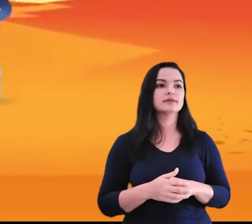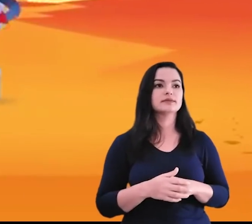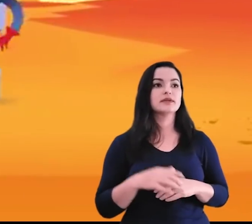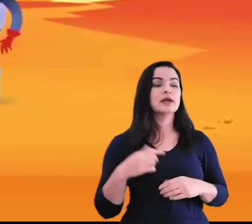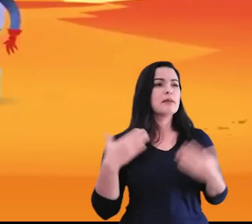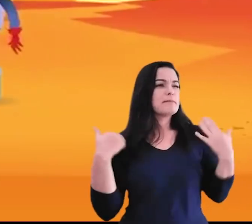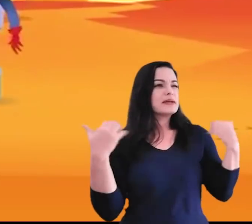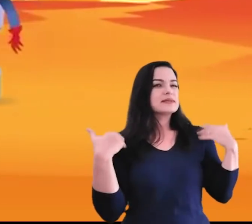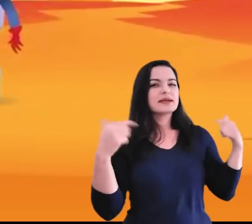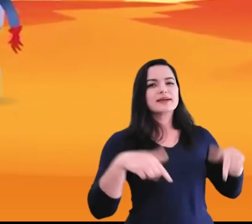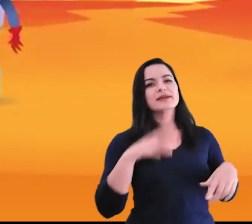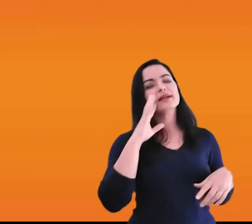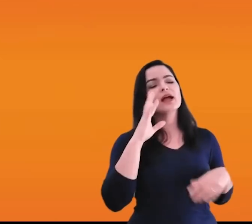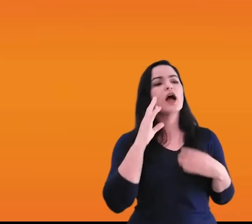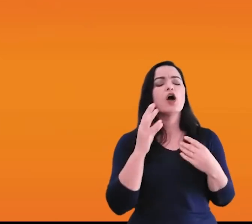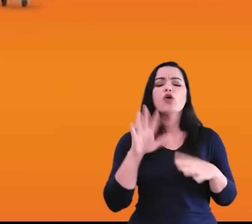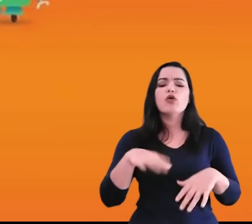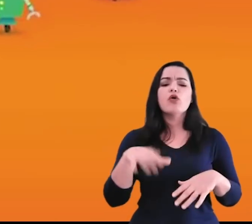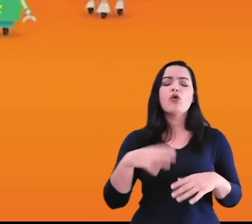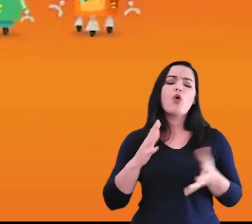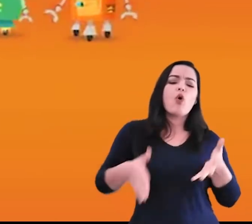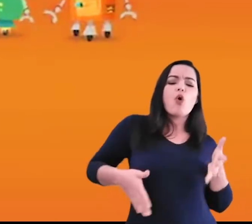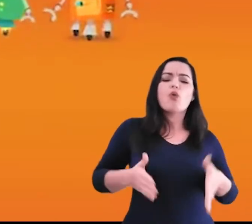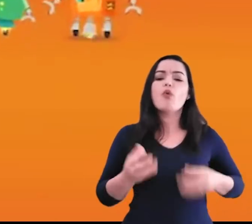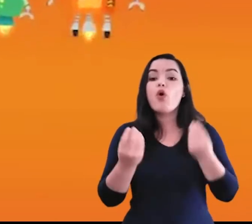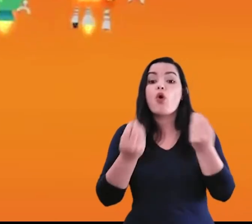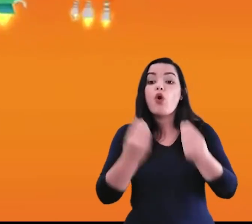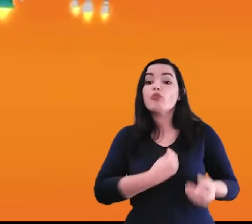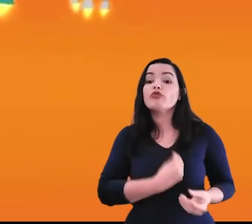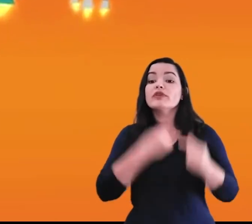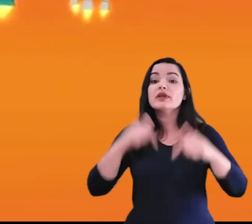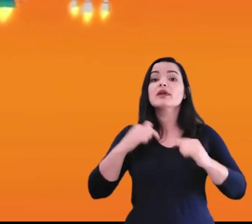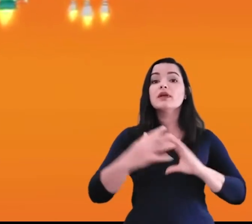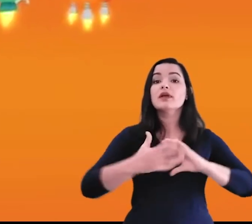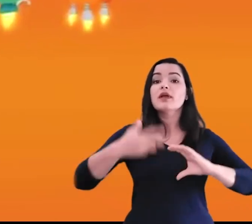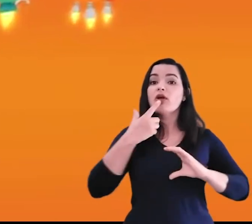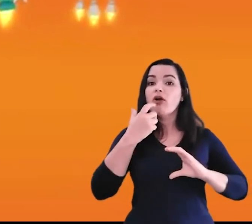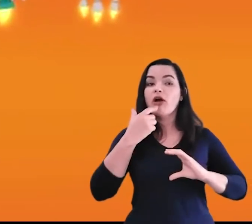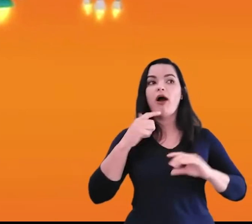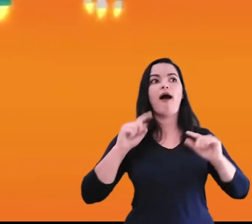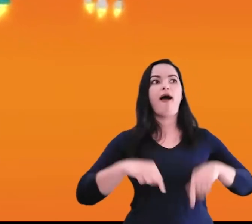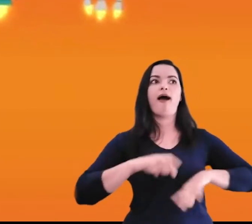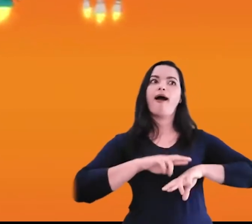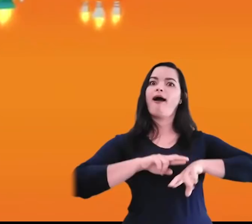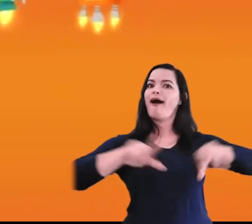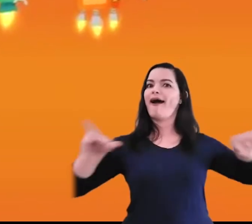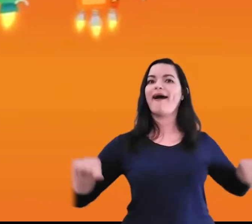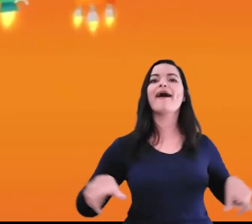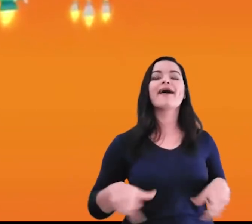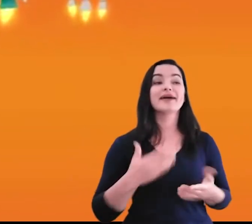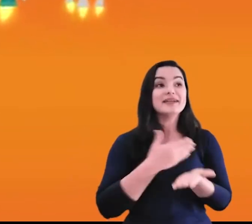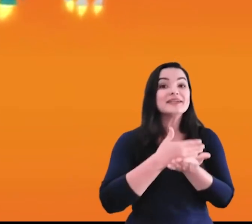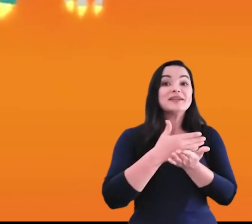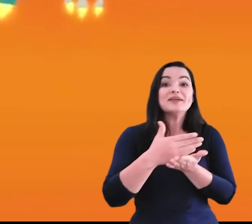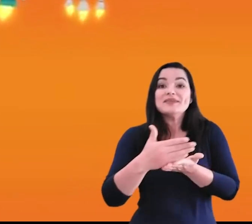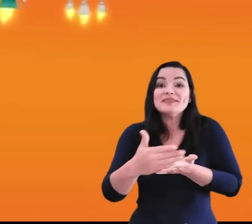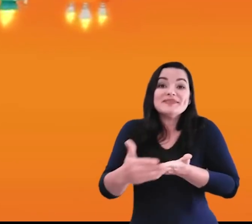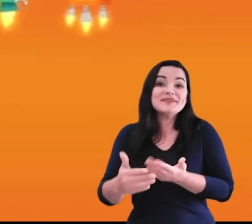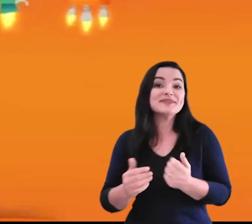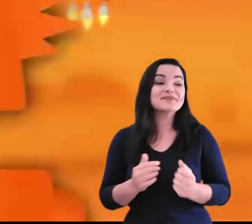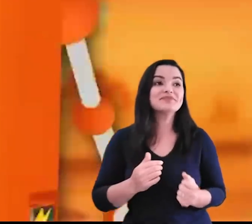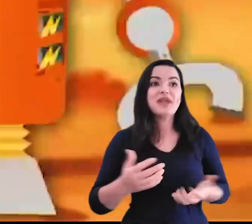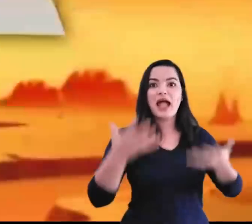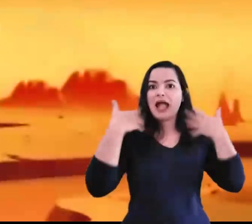Curiosity, como seria a vida em Marte? A vida em Marte seria bem diferente. Para começar,